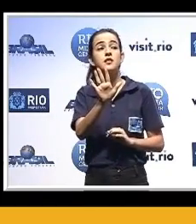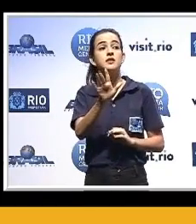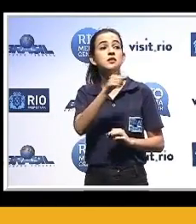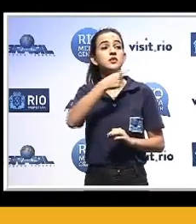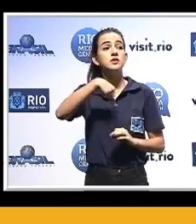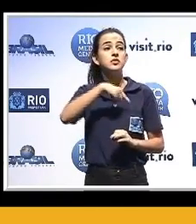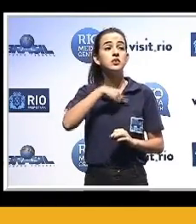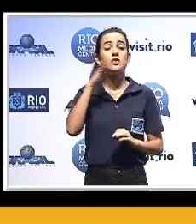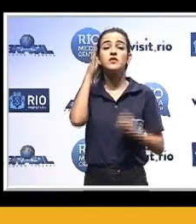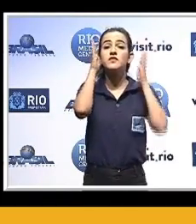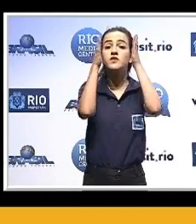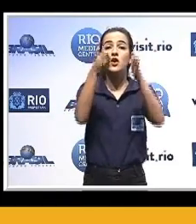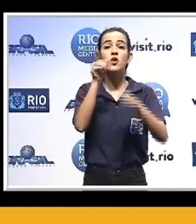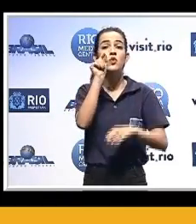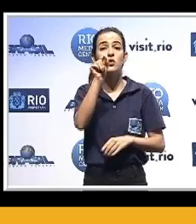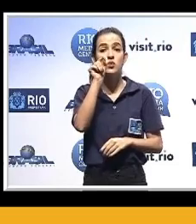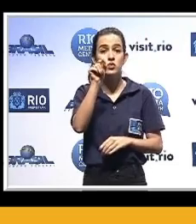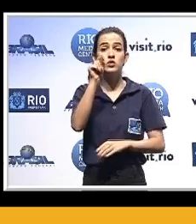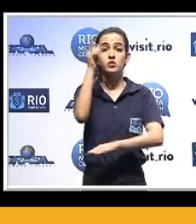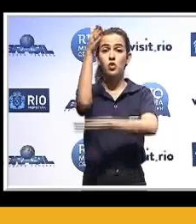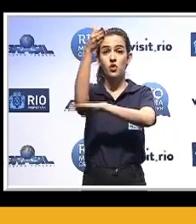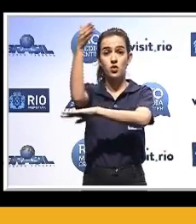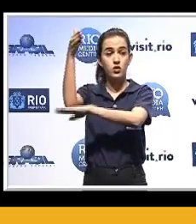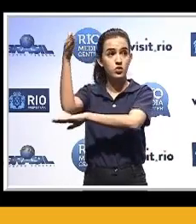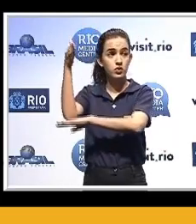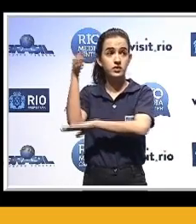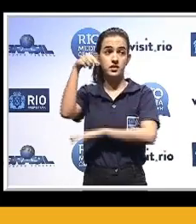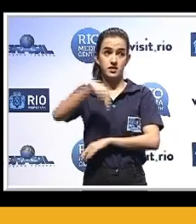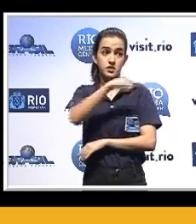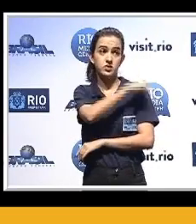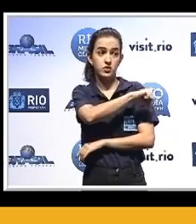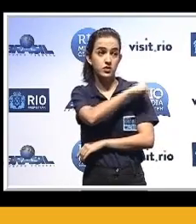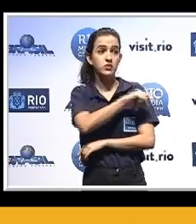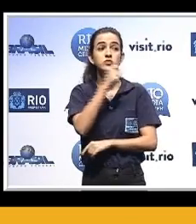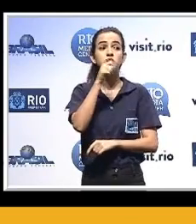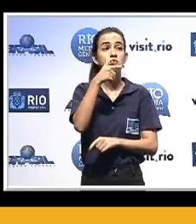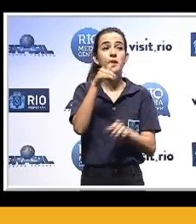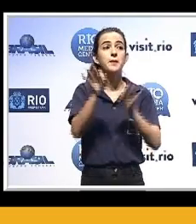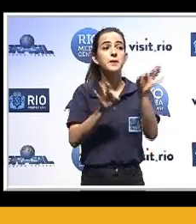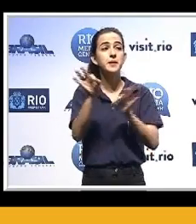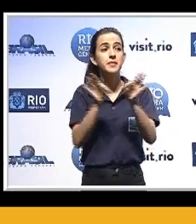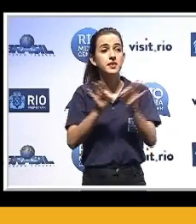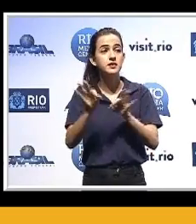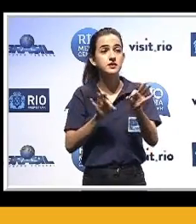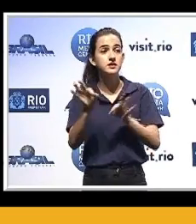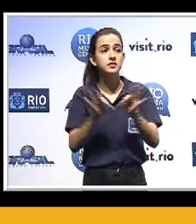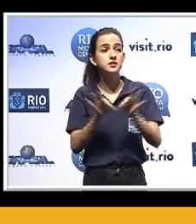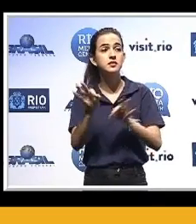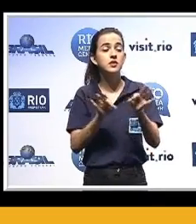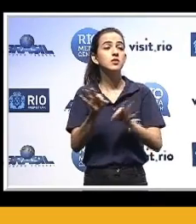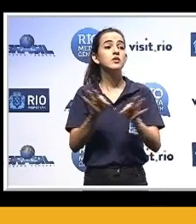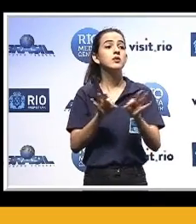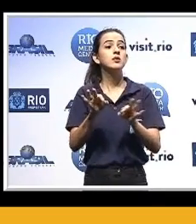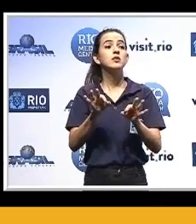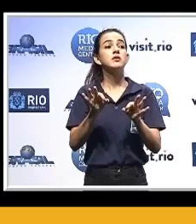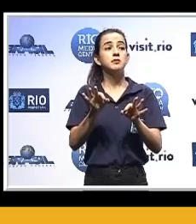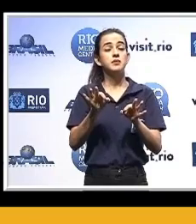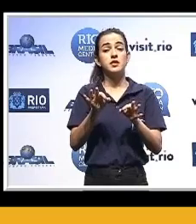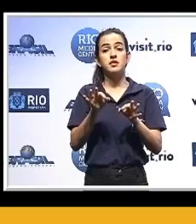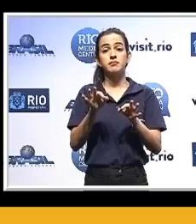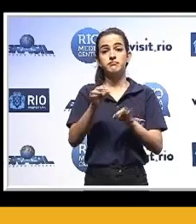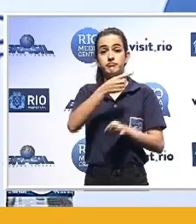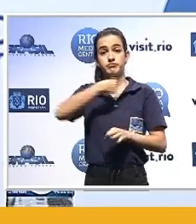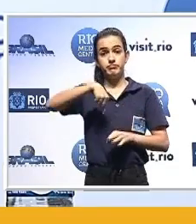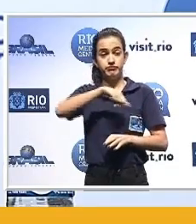estamos mirando é que os hotéis acá em Rio não estão preparados para receber a gente.